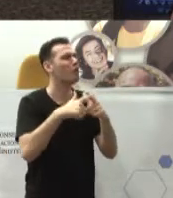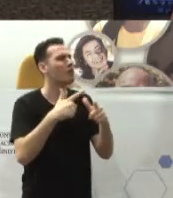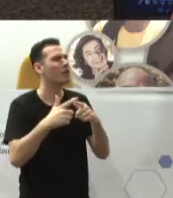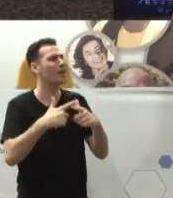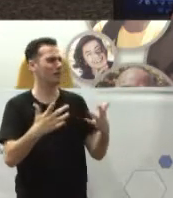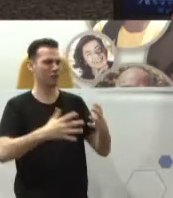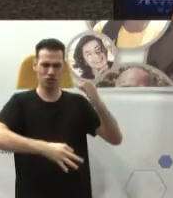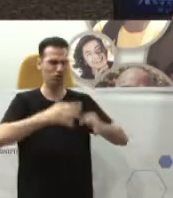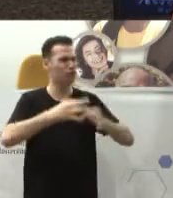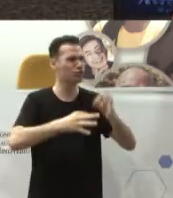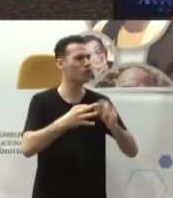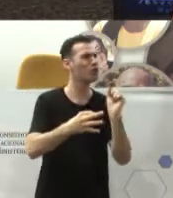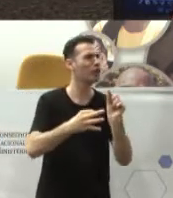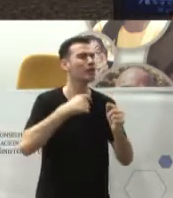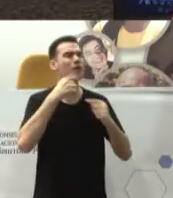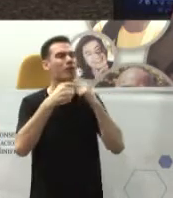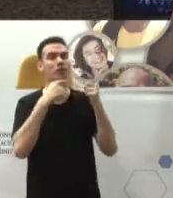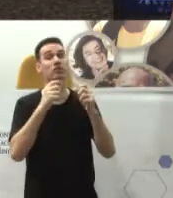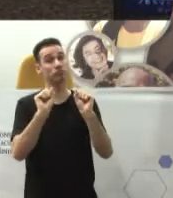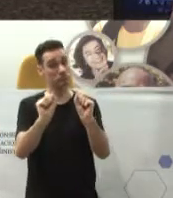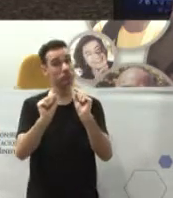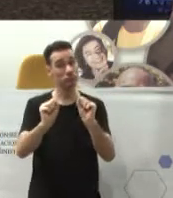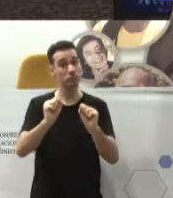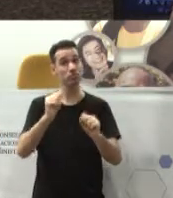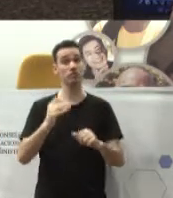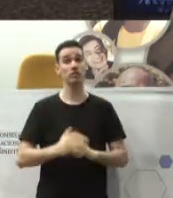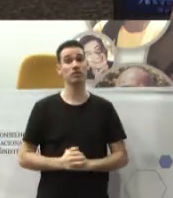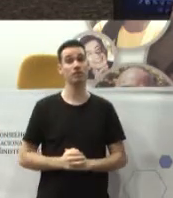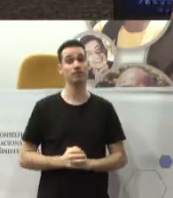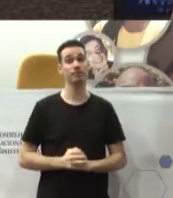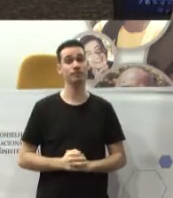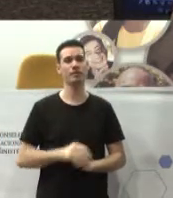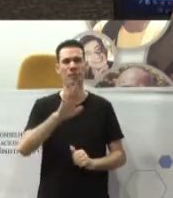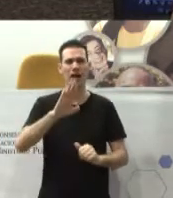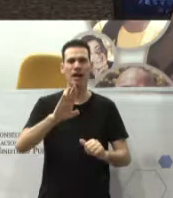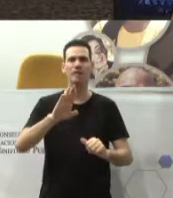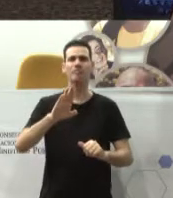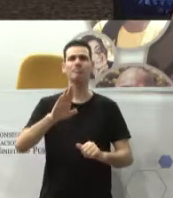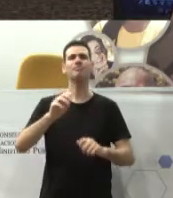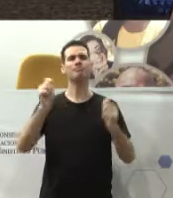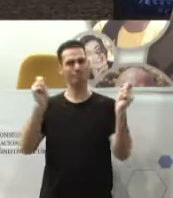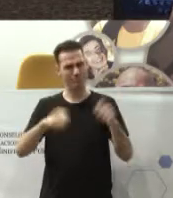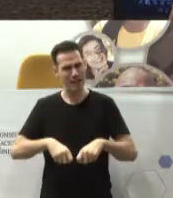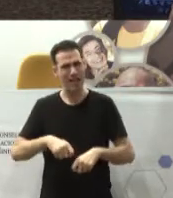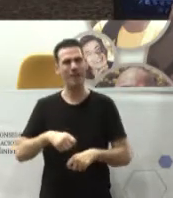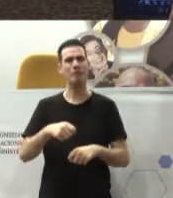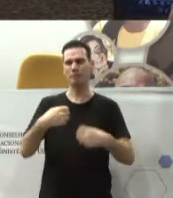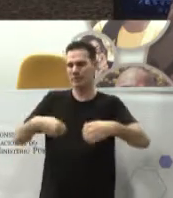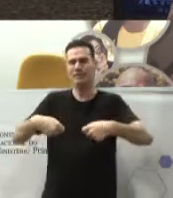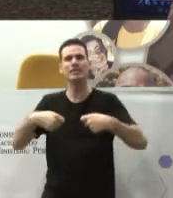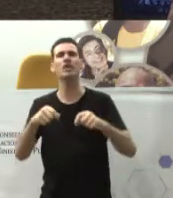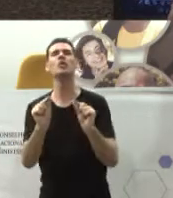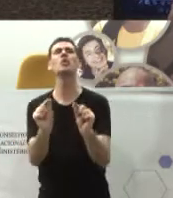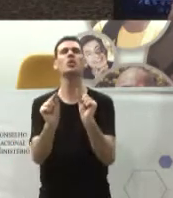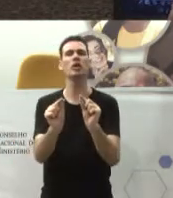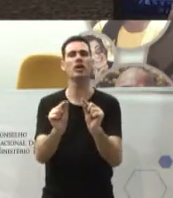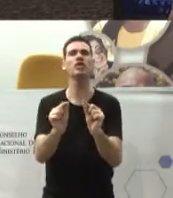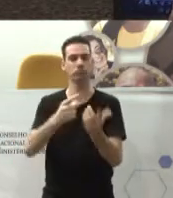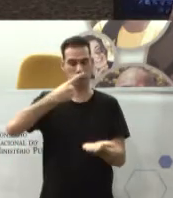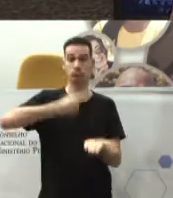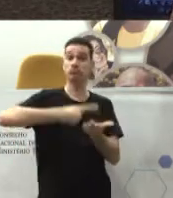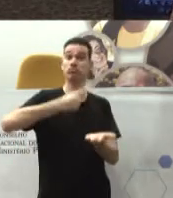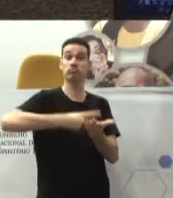farmácia, mas o benefício da dúvida é imprescindível. Mas para que isso aconteça, nós precisamos de quê? Um pacto de